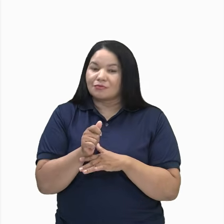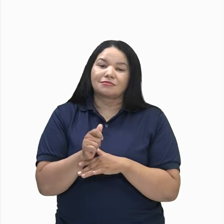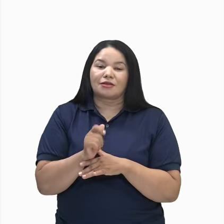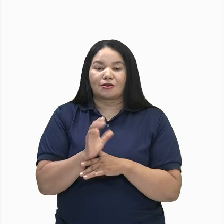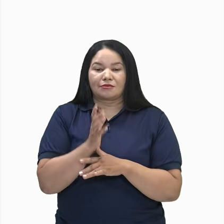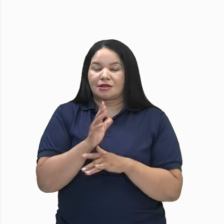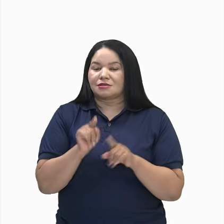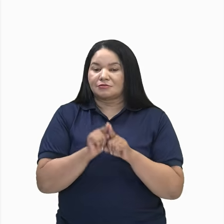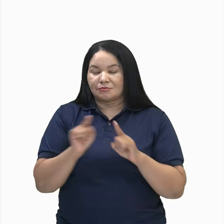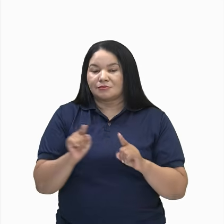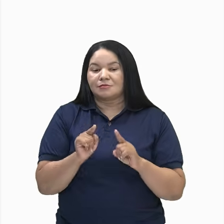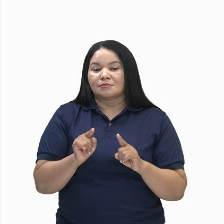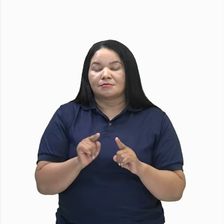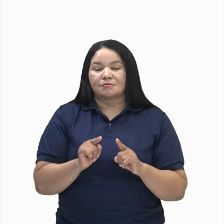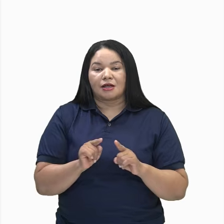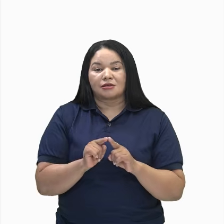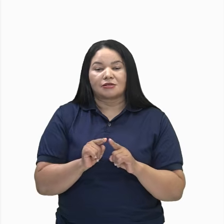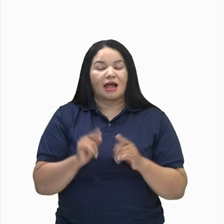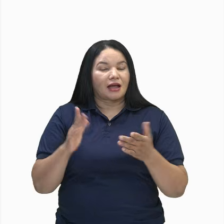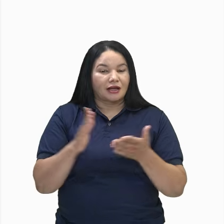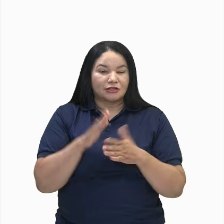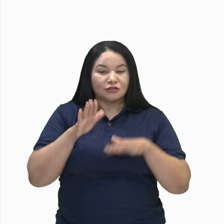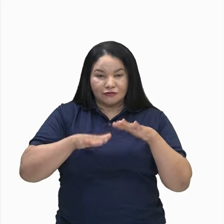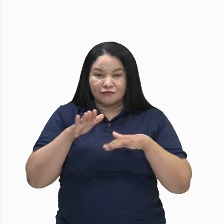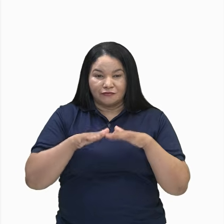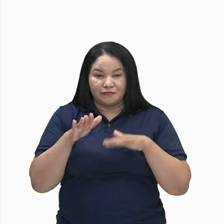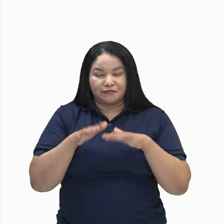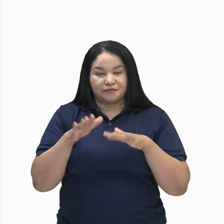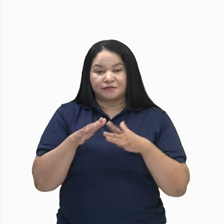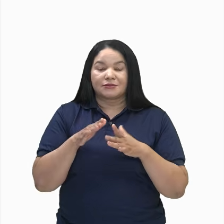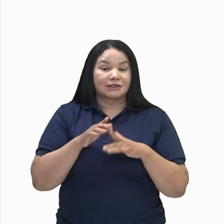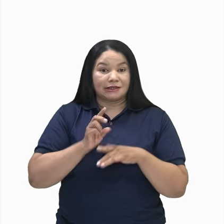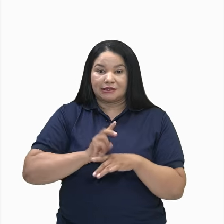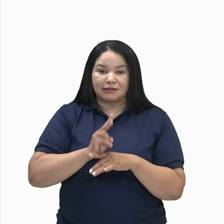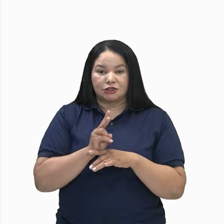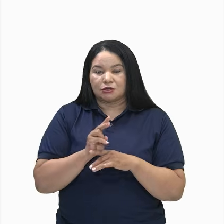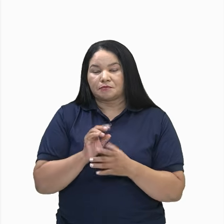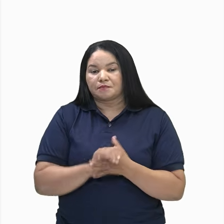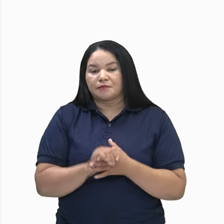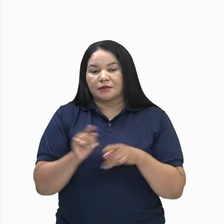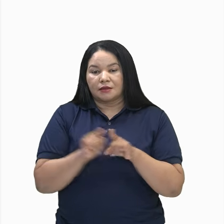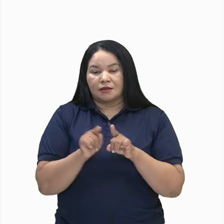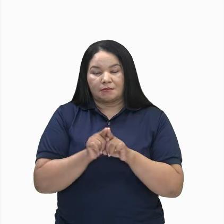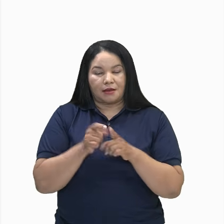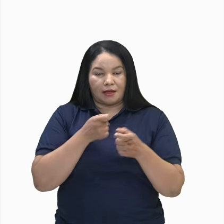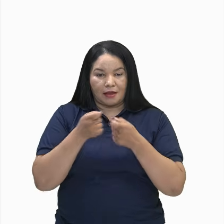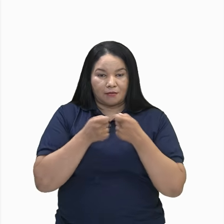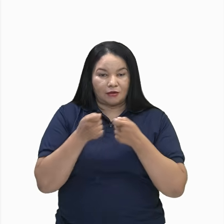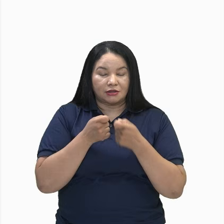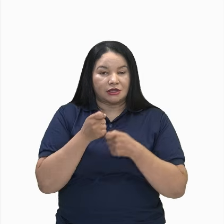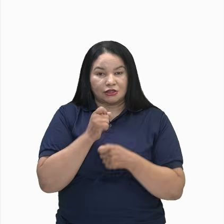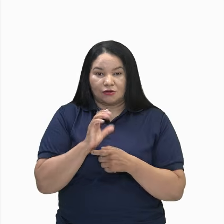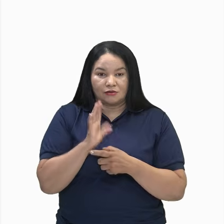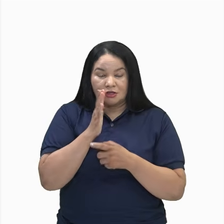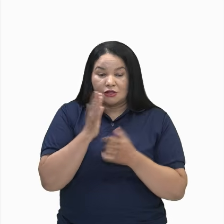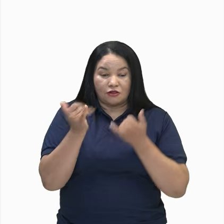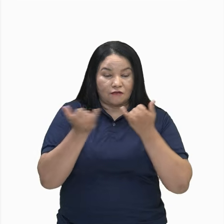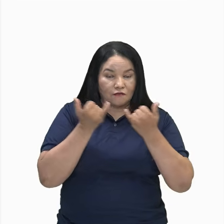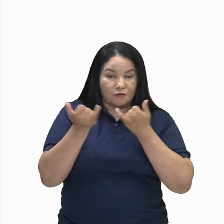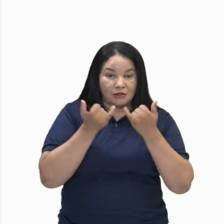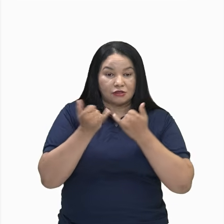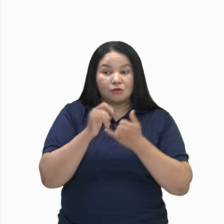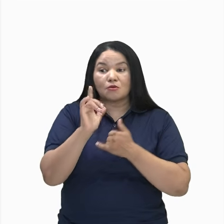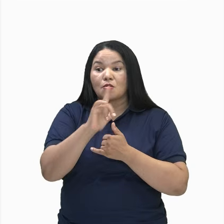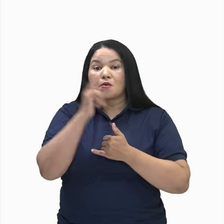dos fatos. A maioria das questões, das matérias, das reportagens, contém informações fornecidas